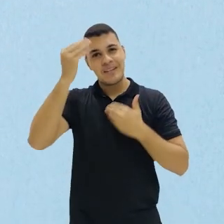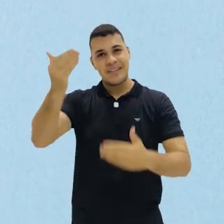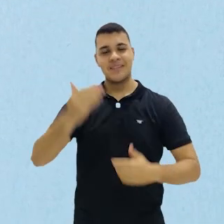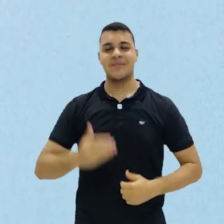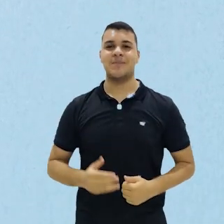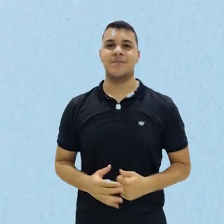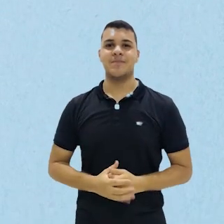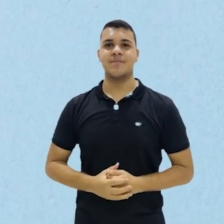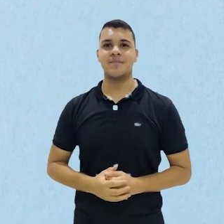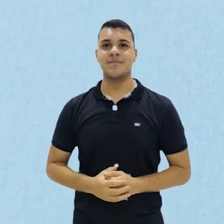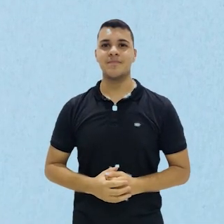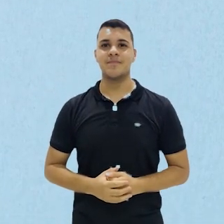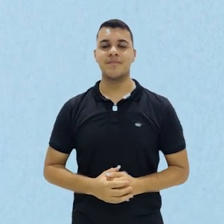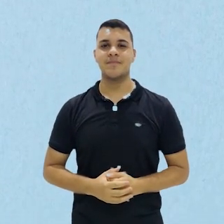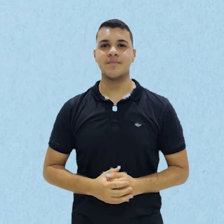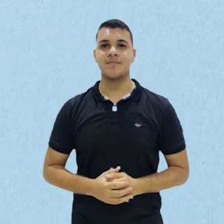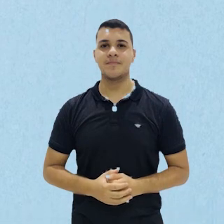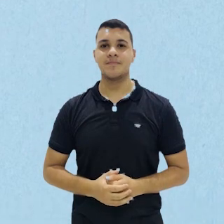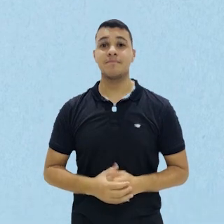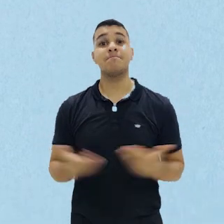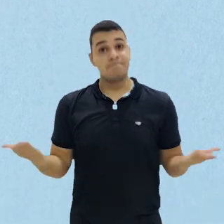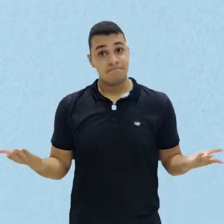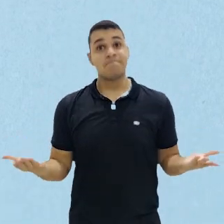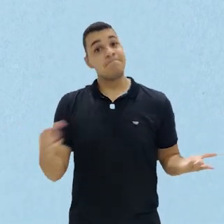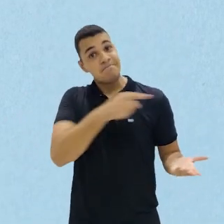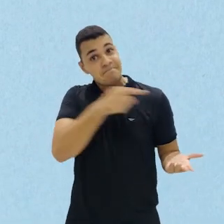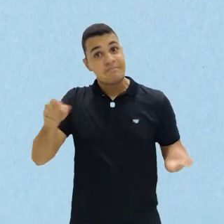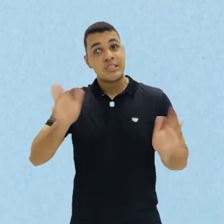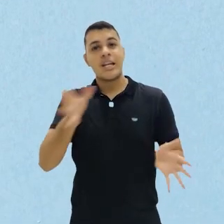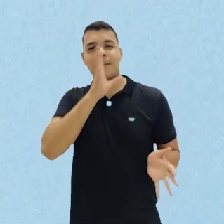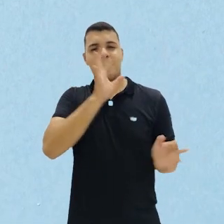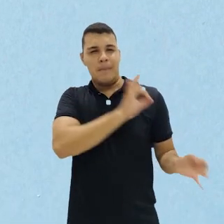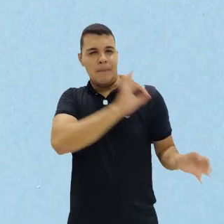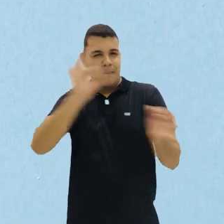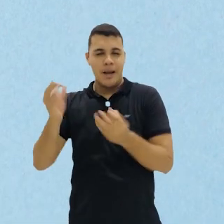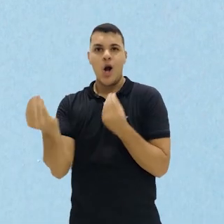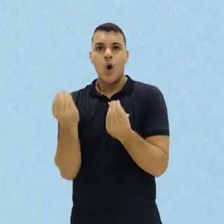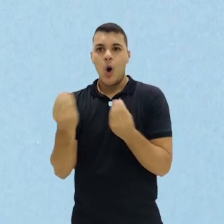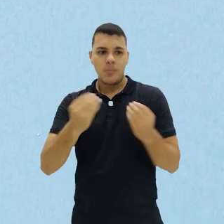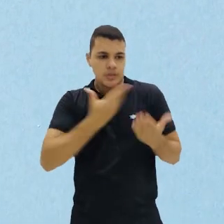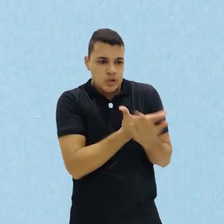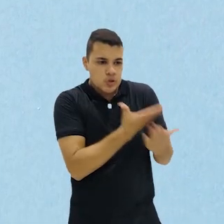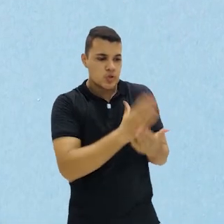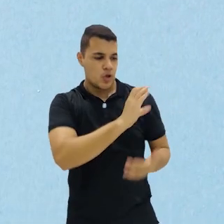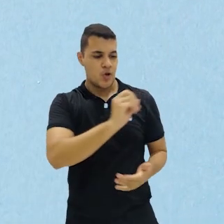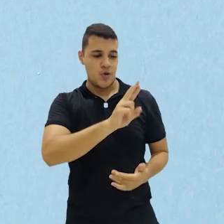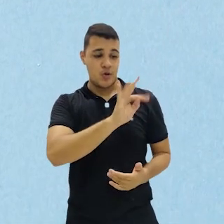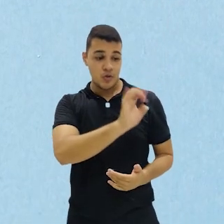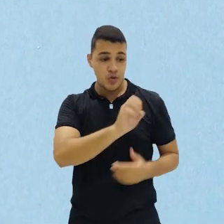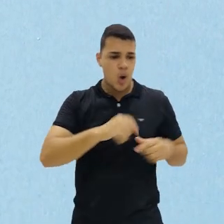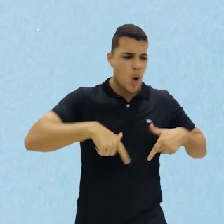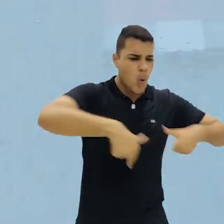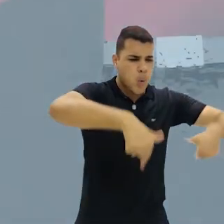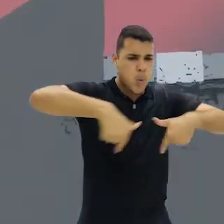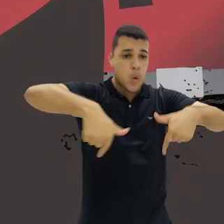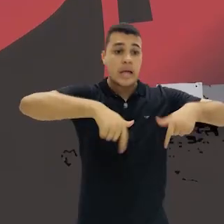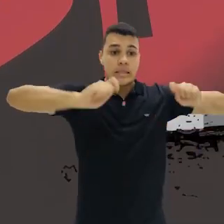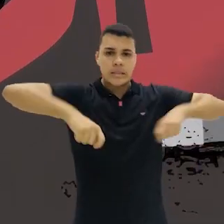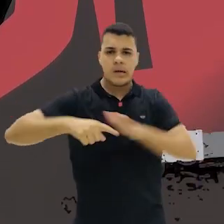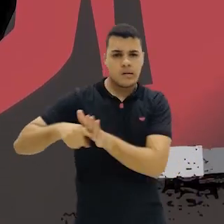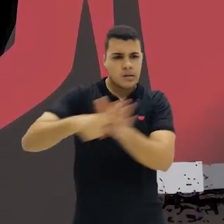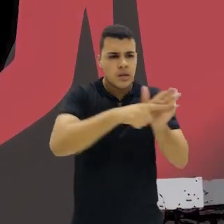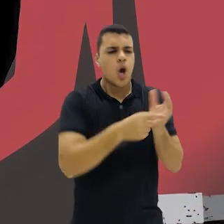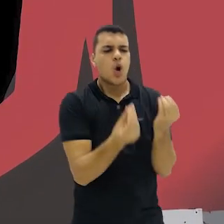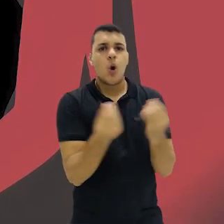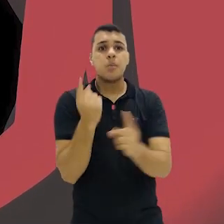de coorte permite verificar padrões de incidência de doenças em uma dada população ao longo do tempo.